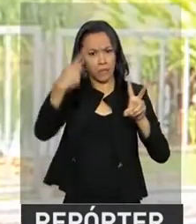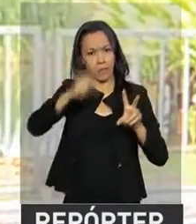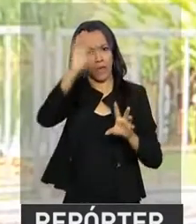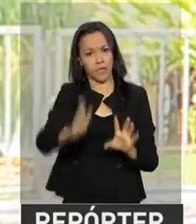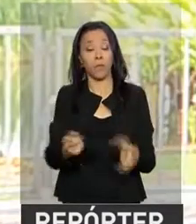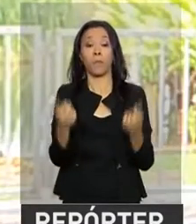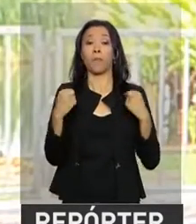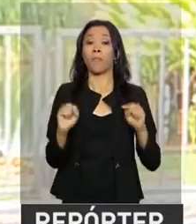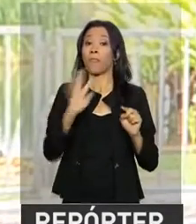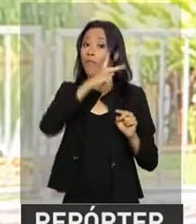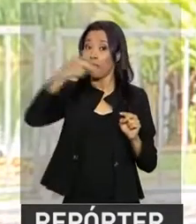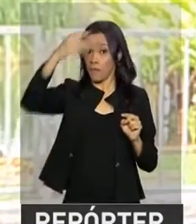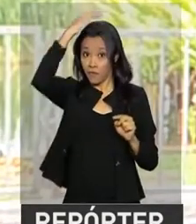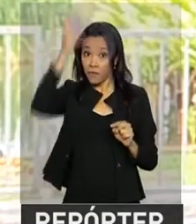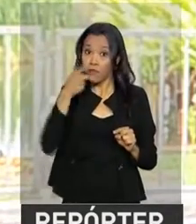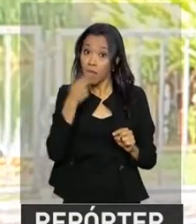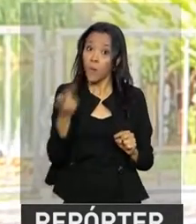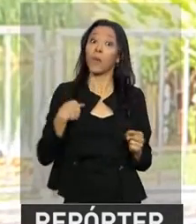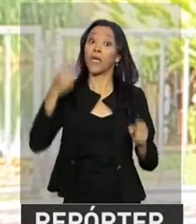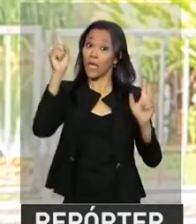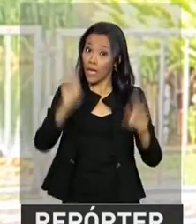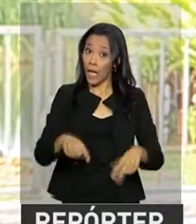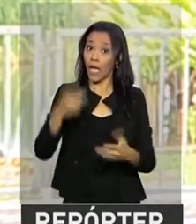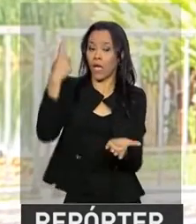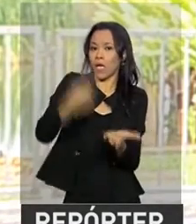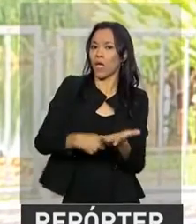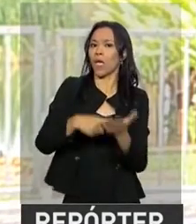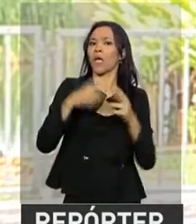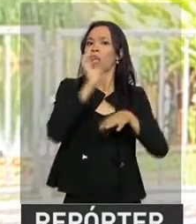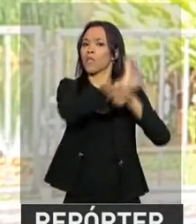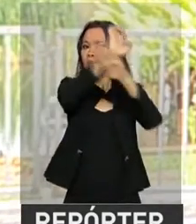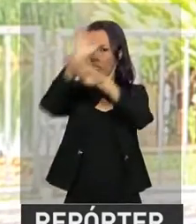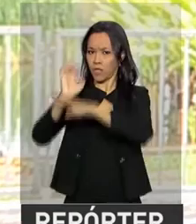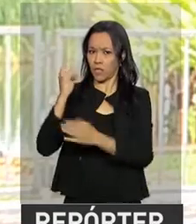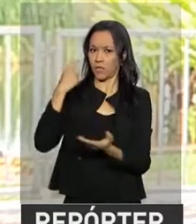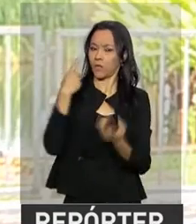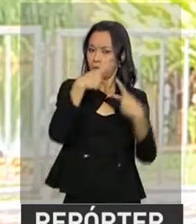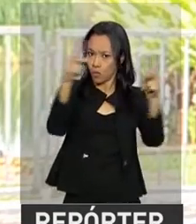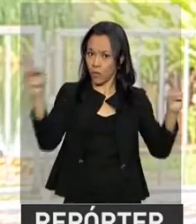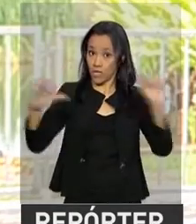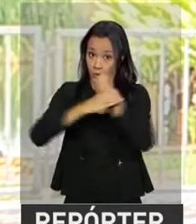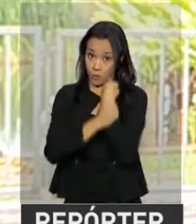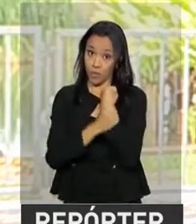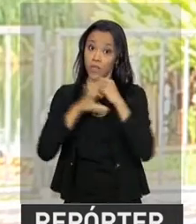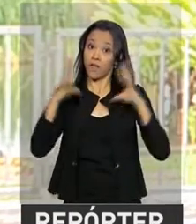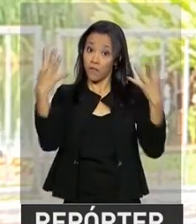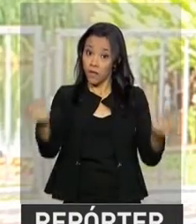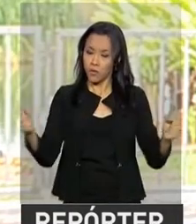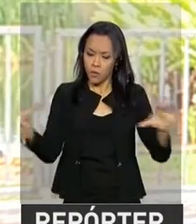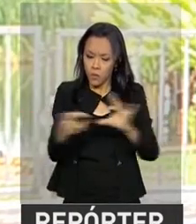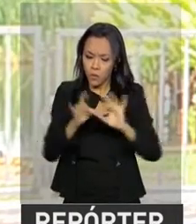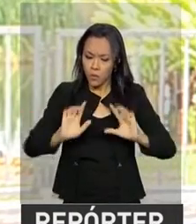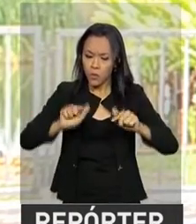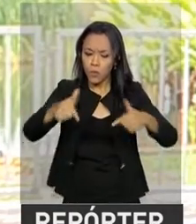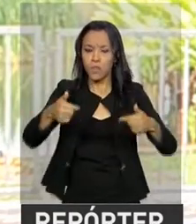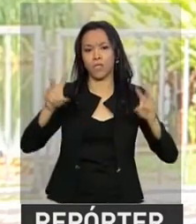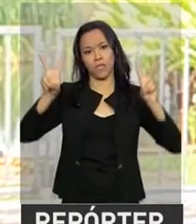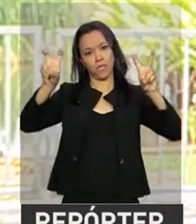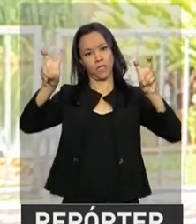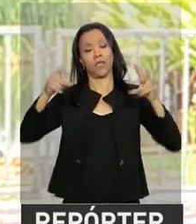que embora a segurança pública seja competência dos estados há a necessidade de juntar esforços para discutir esse assunto